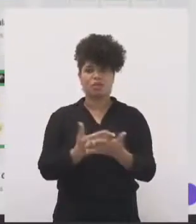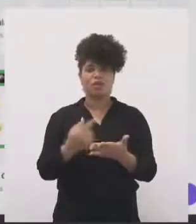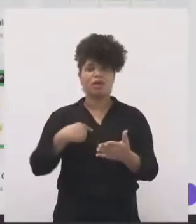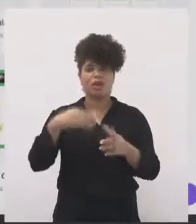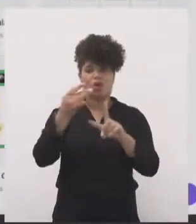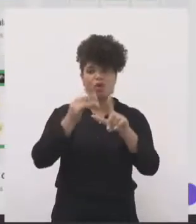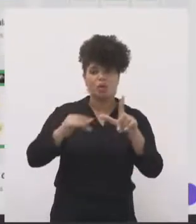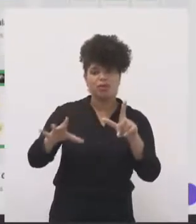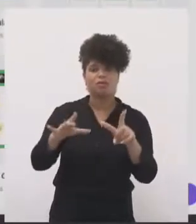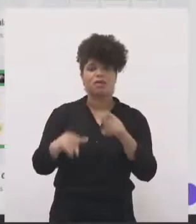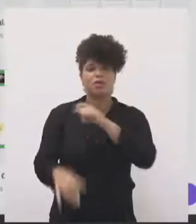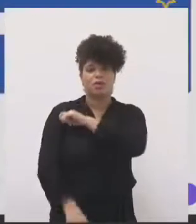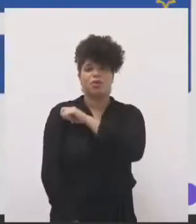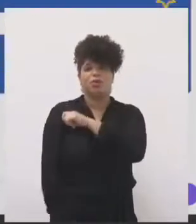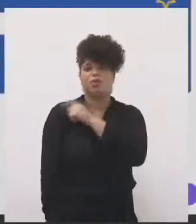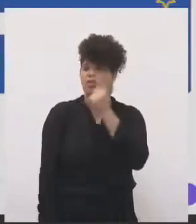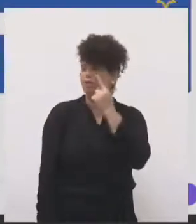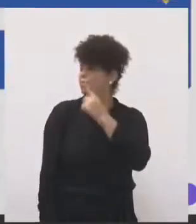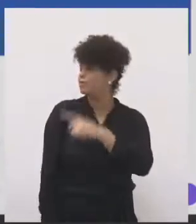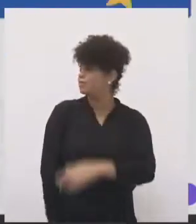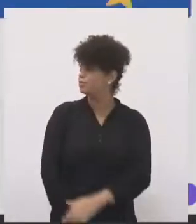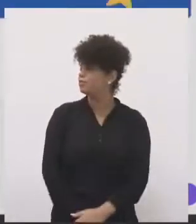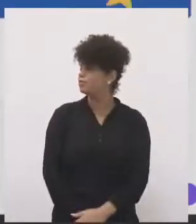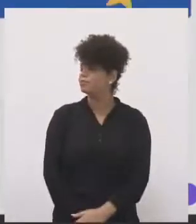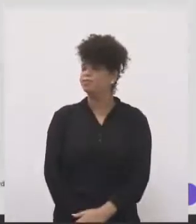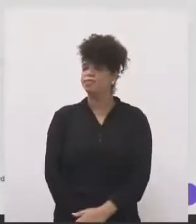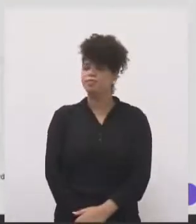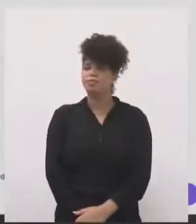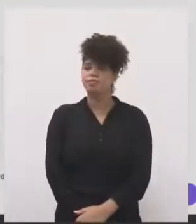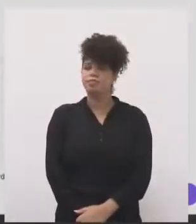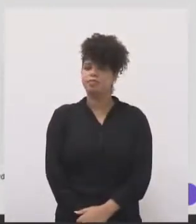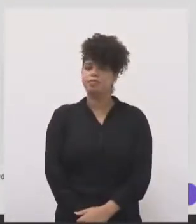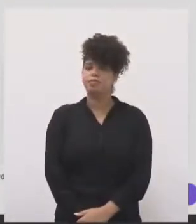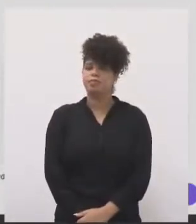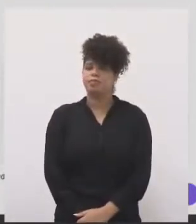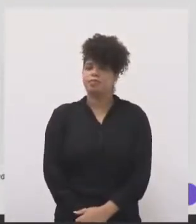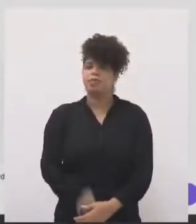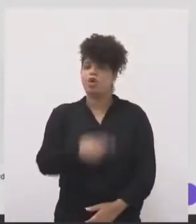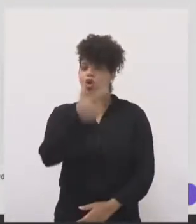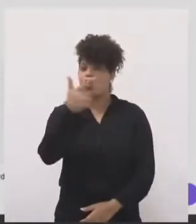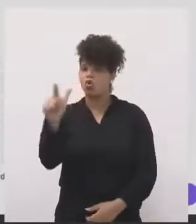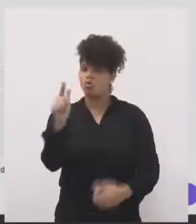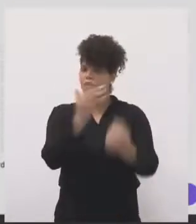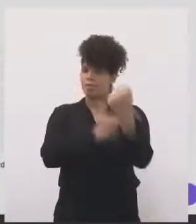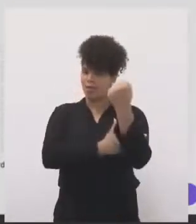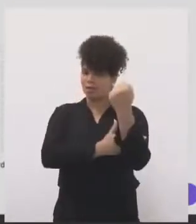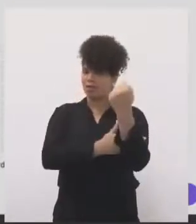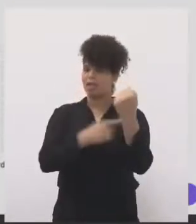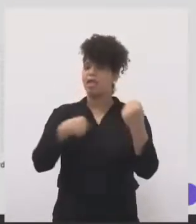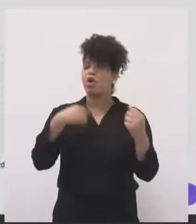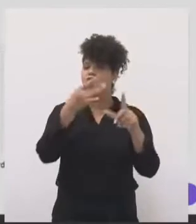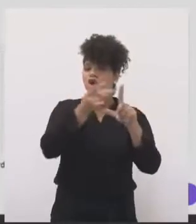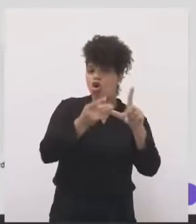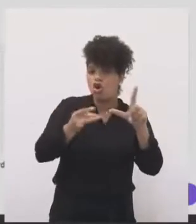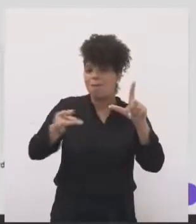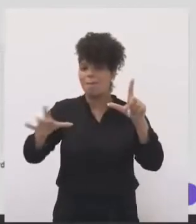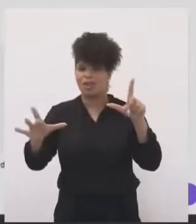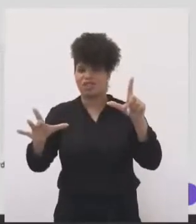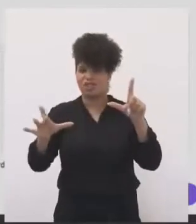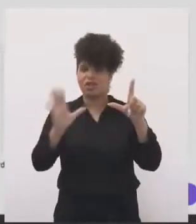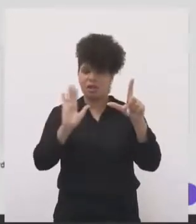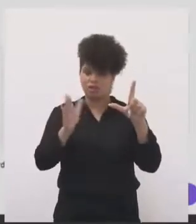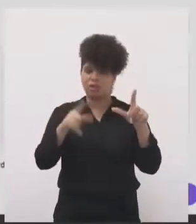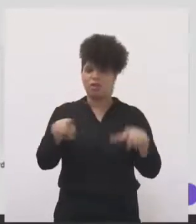com os meus alunos, eles estão aqui, tá? Em uma pasta separada. Então, aqui é tudo que eu compartilhei com a minha